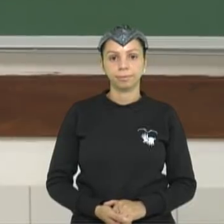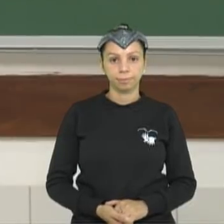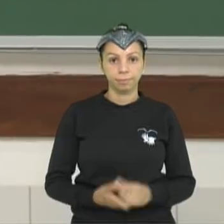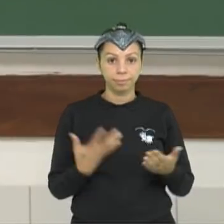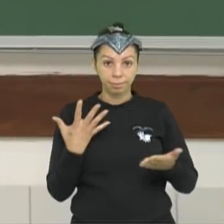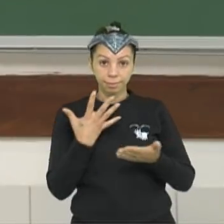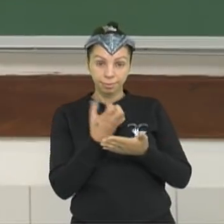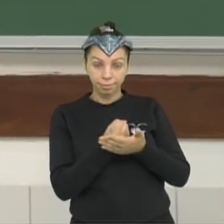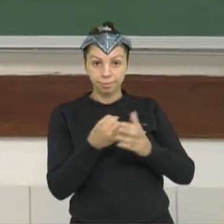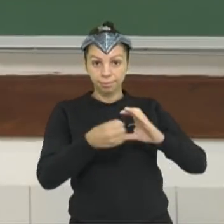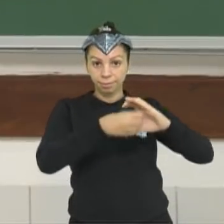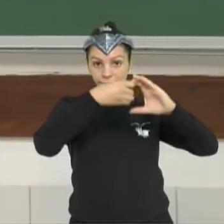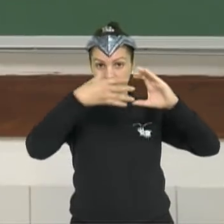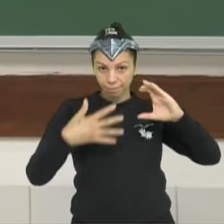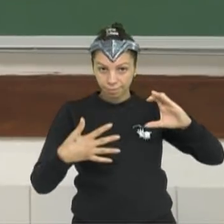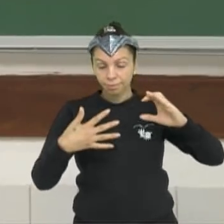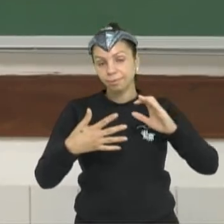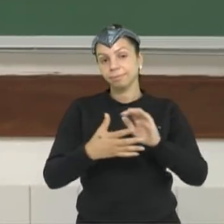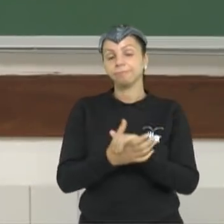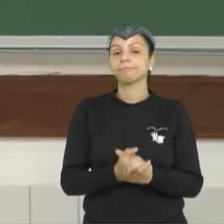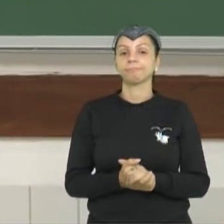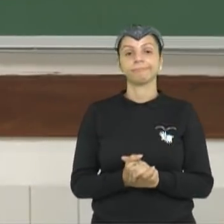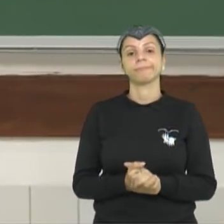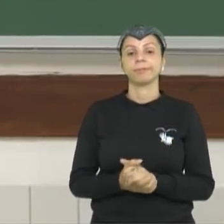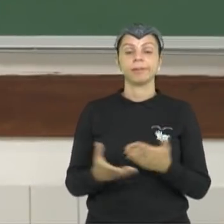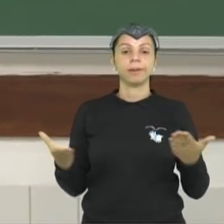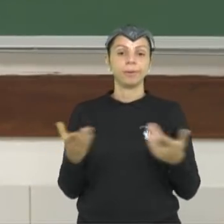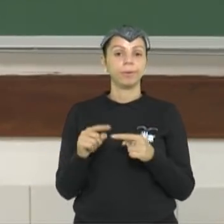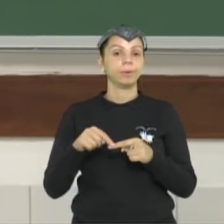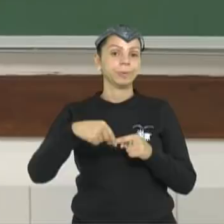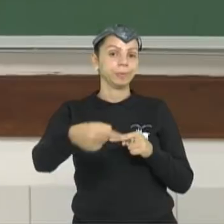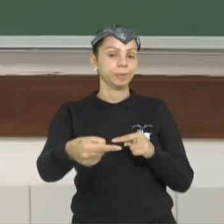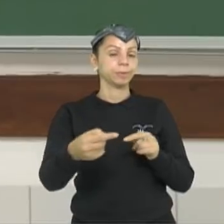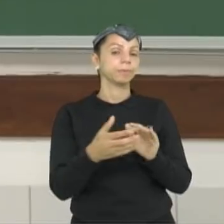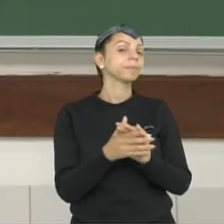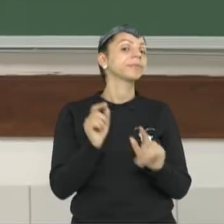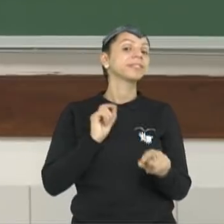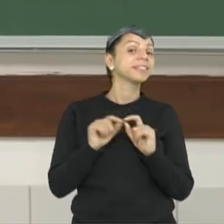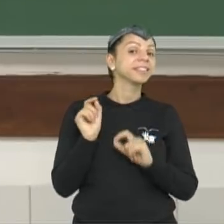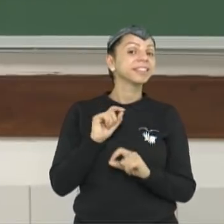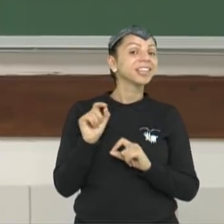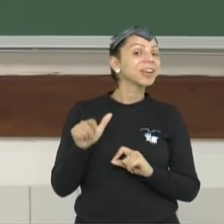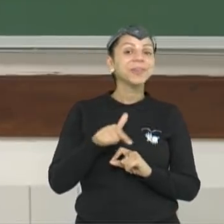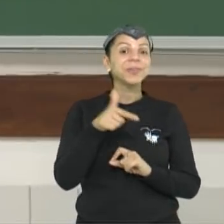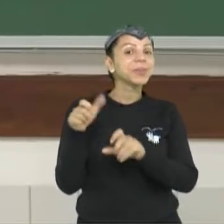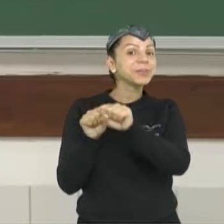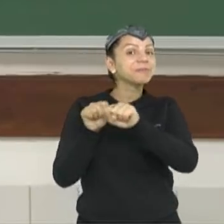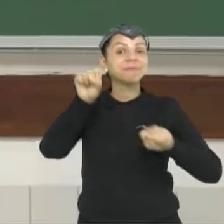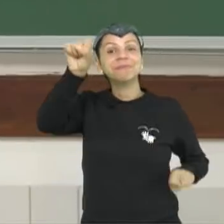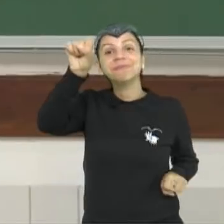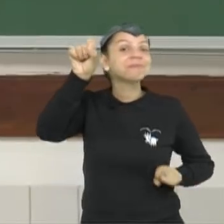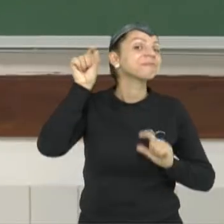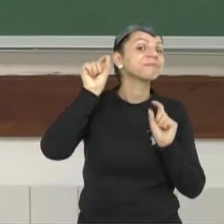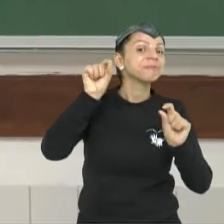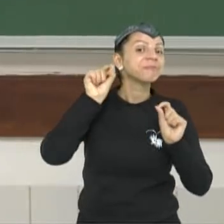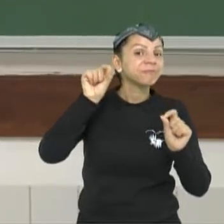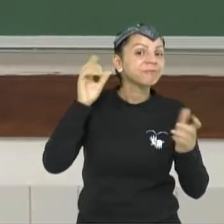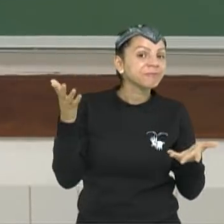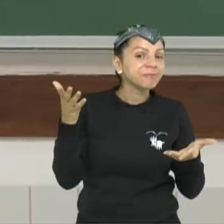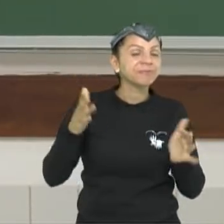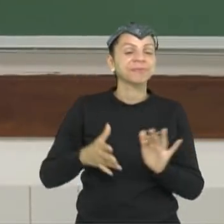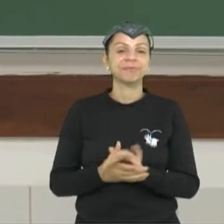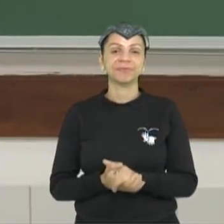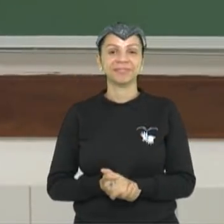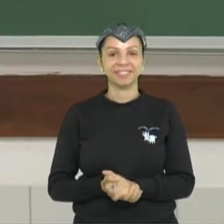Anotou as características do Green Arrow? Agora nós vamos para o próximo. Quem será o nosso próximo superhero? Vamos